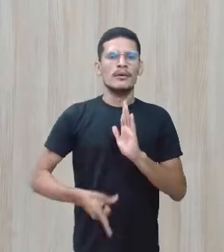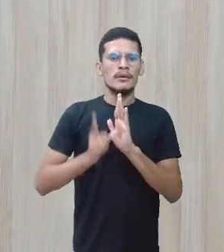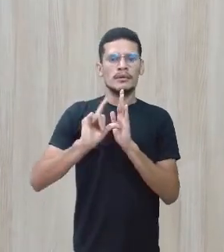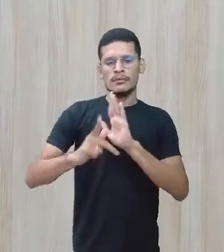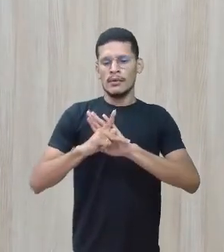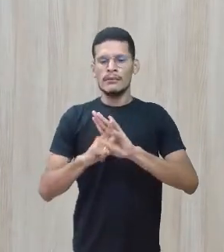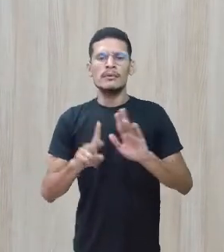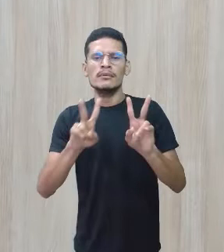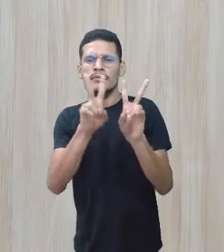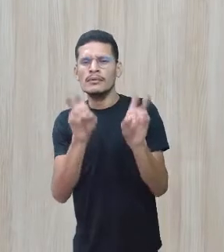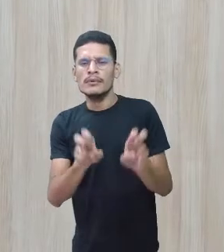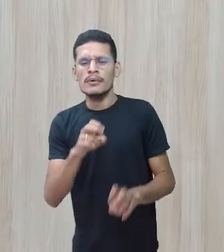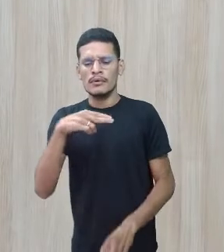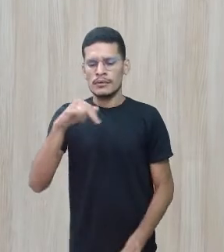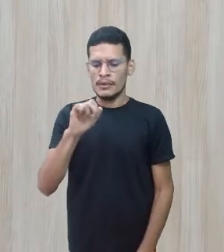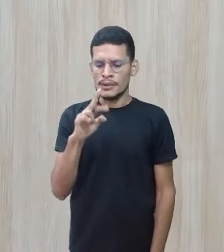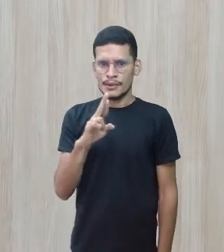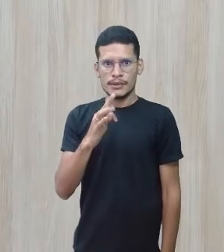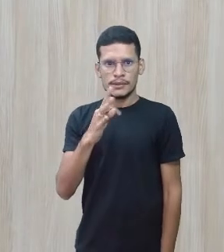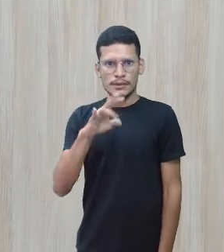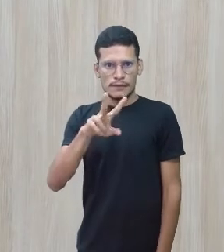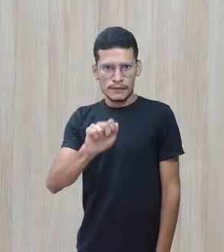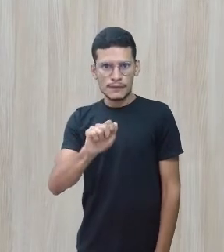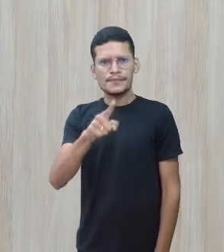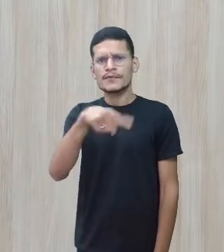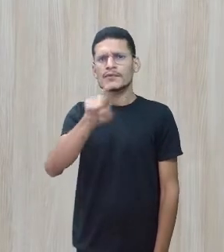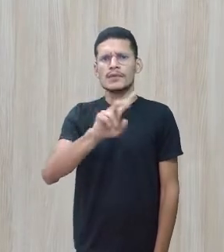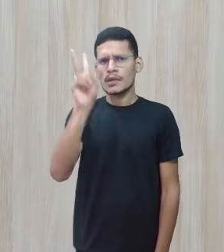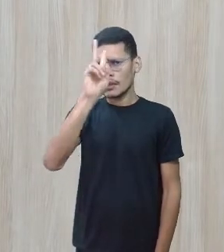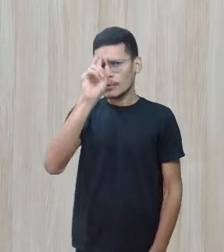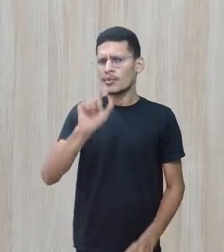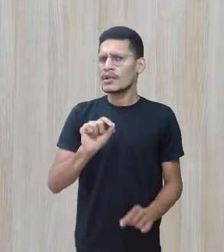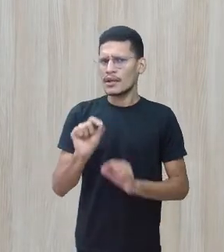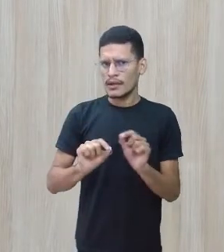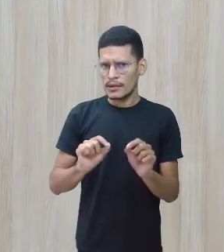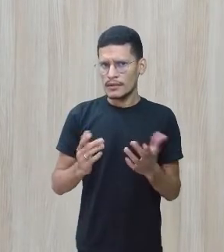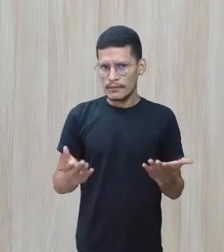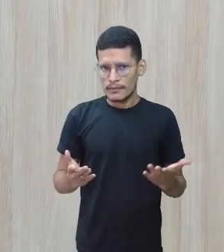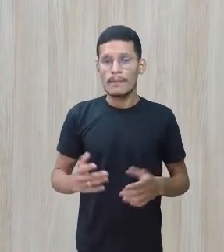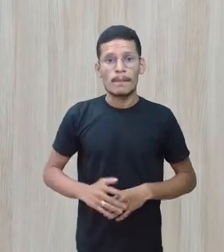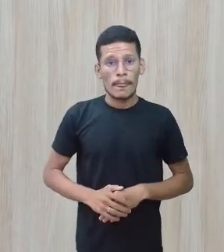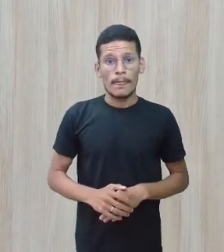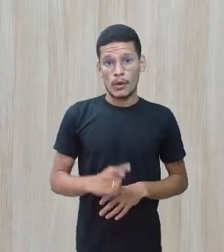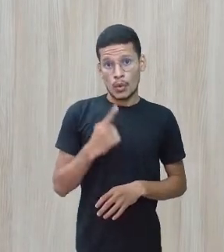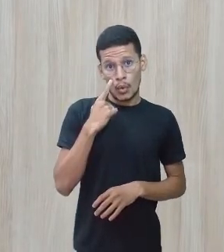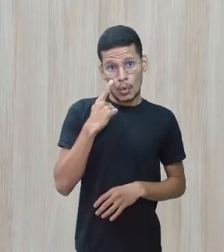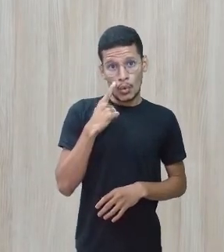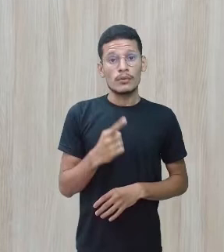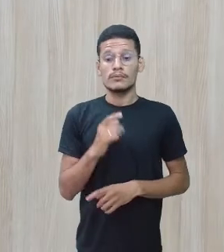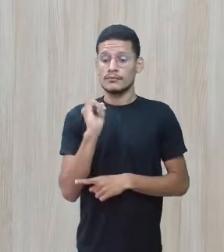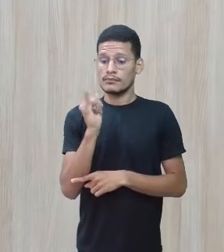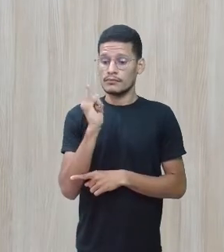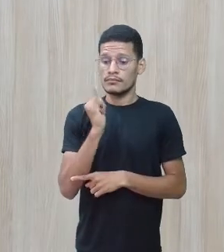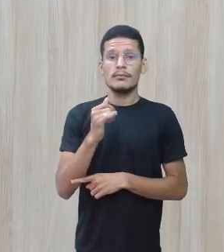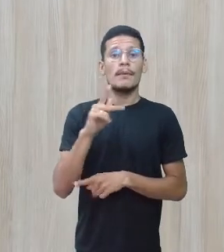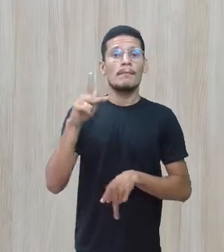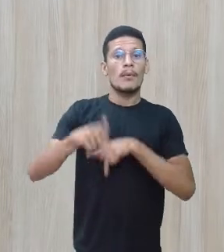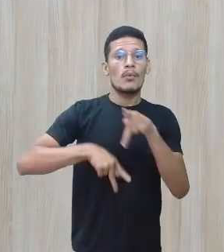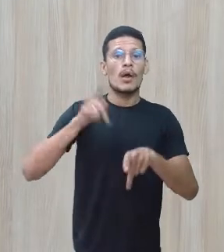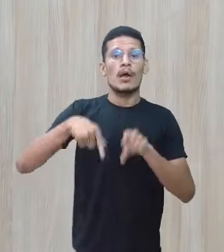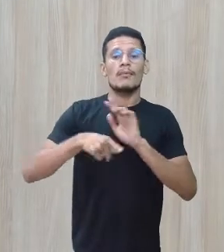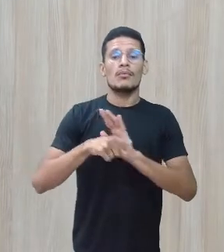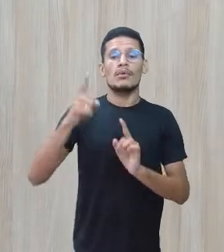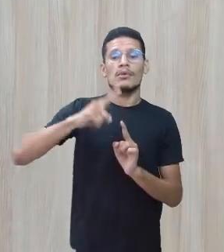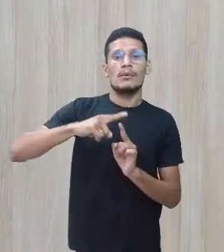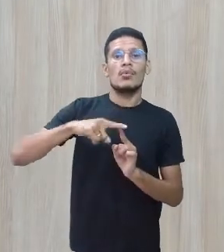lembrar o que é narrativa. Vocês lembram o que é uma narrativa? Já que o conto popular é um tipo